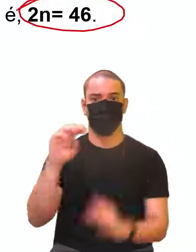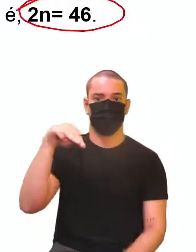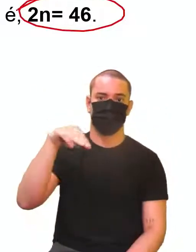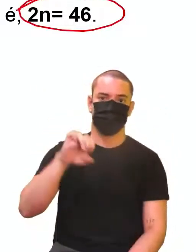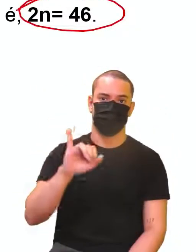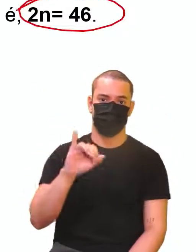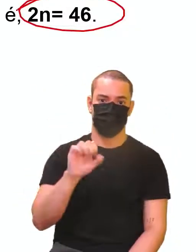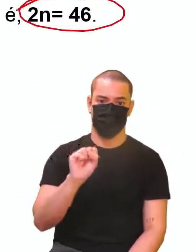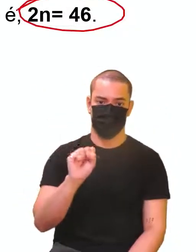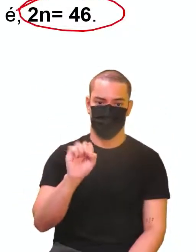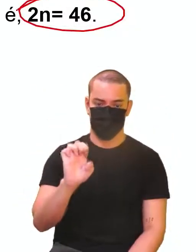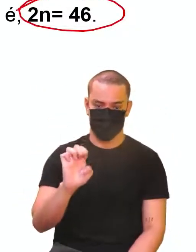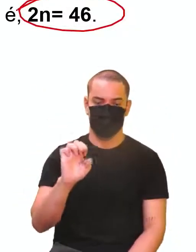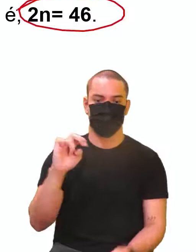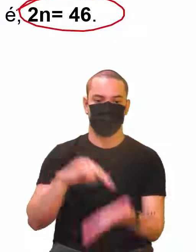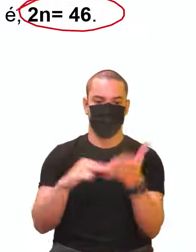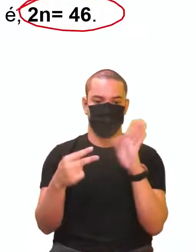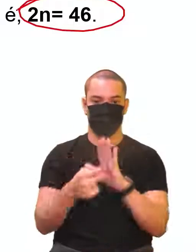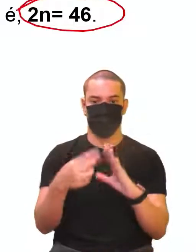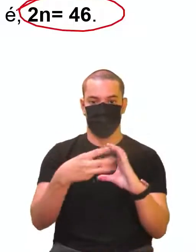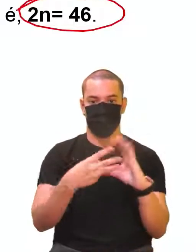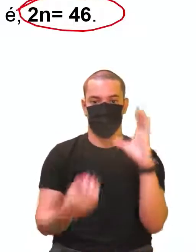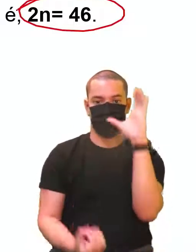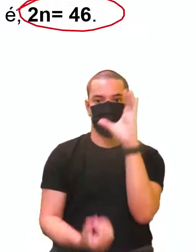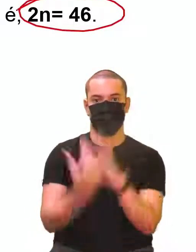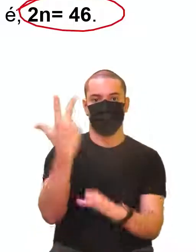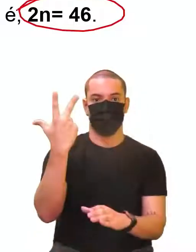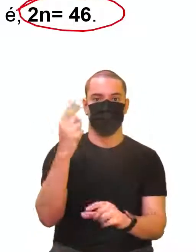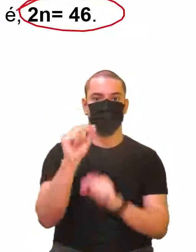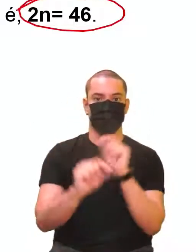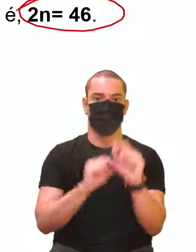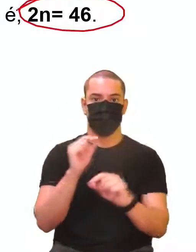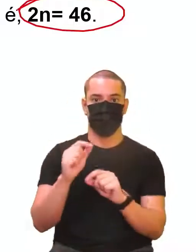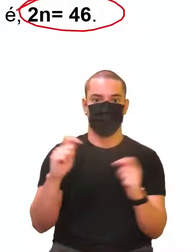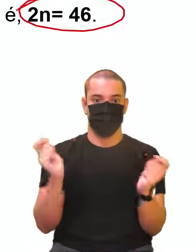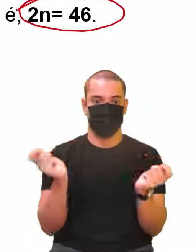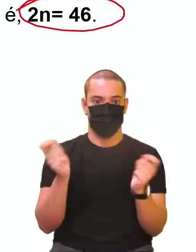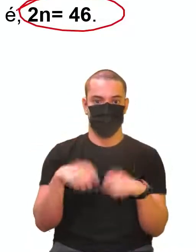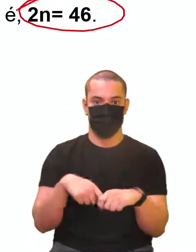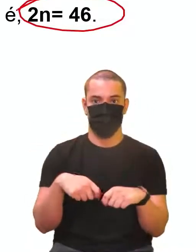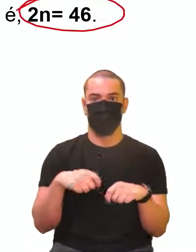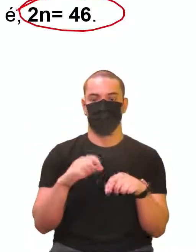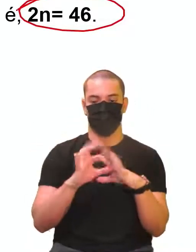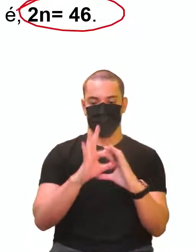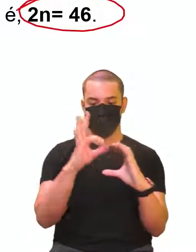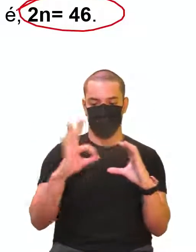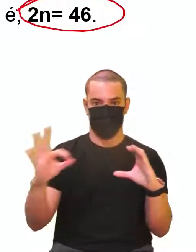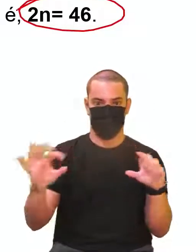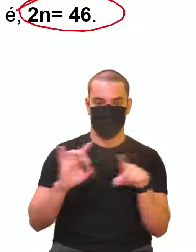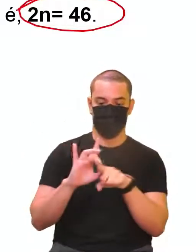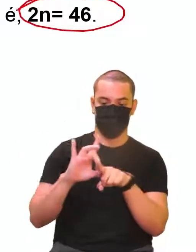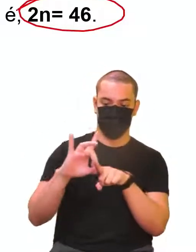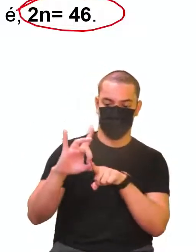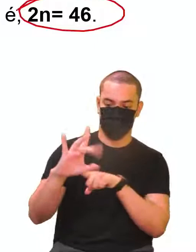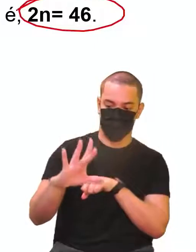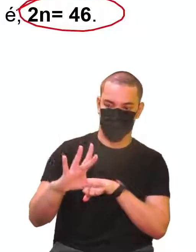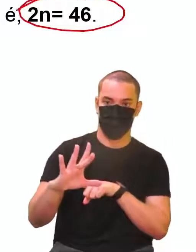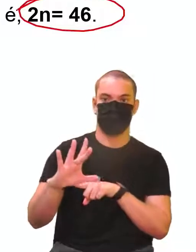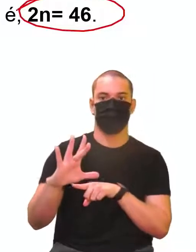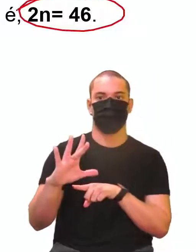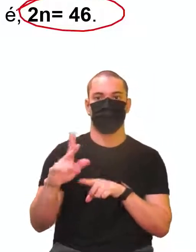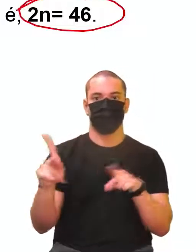gera, né, as nossas células reprodutivas, que são os gametas, os meninos,